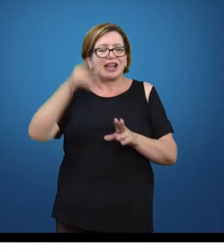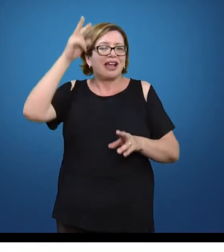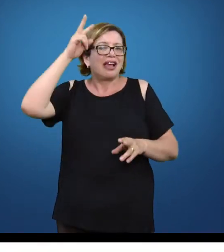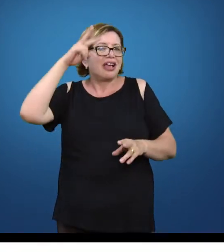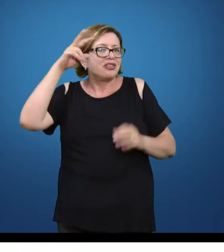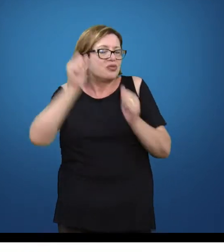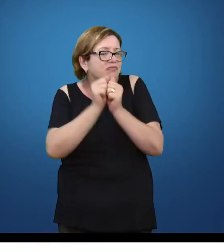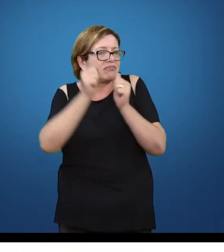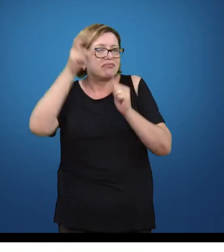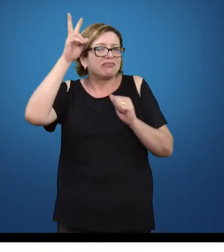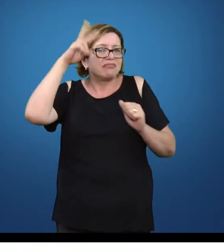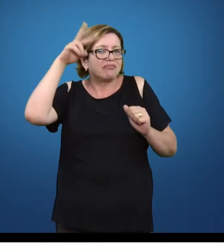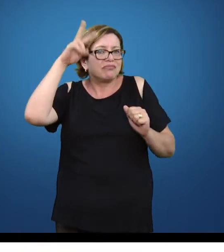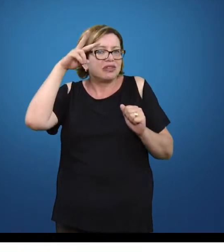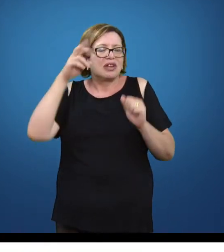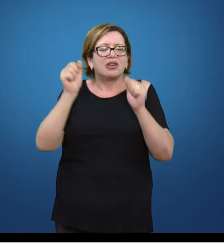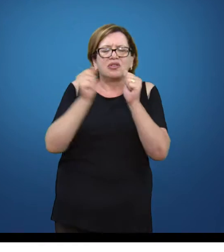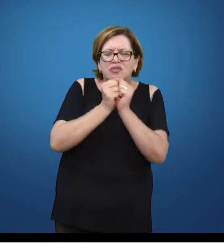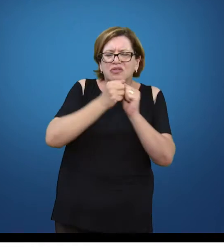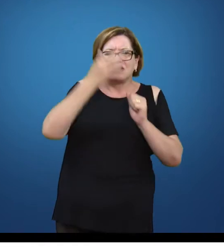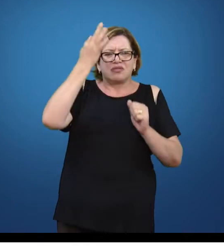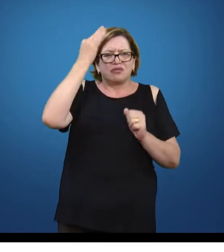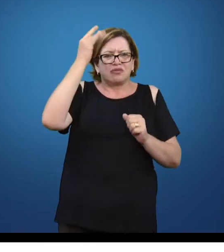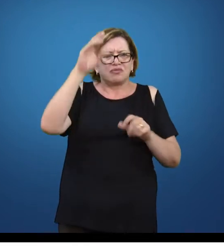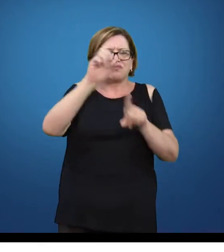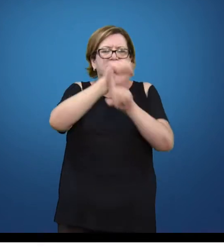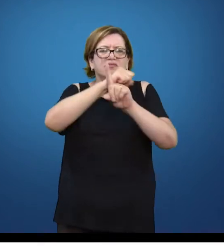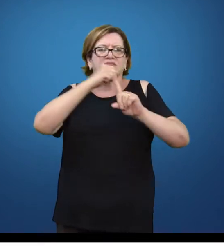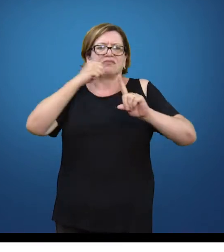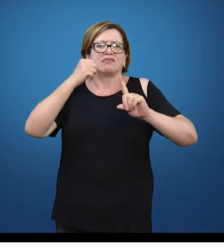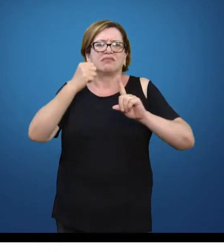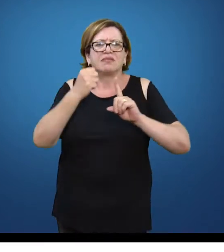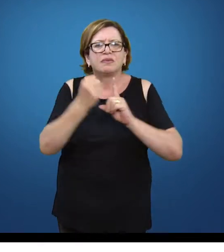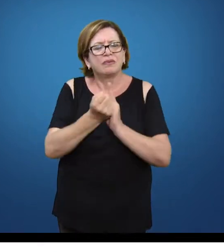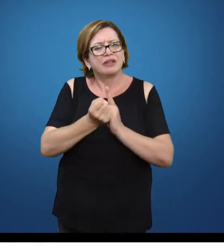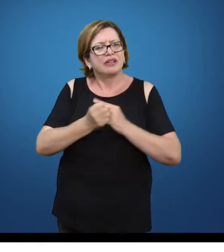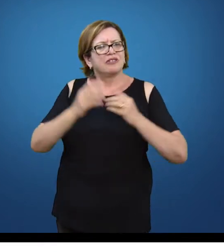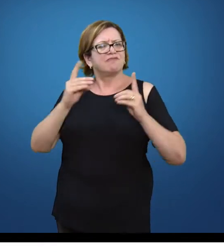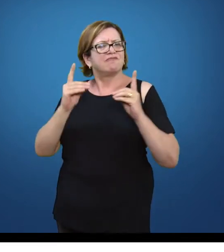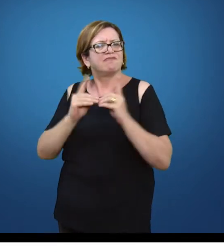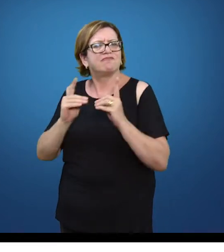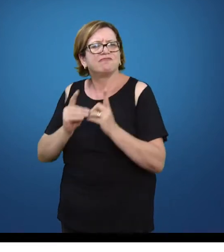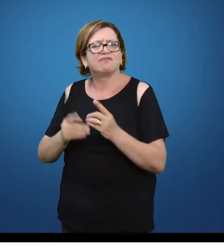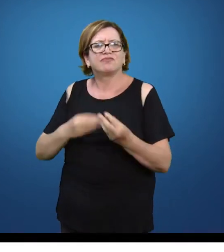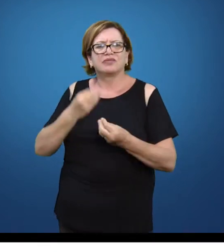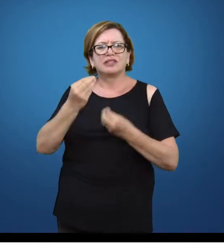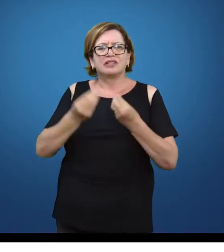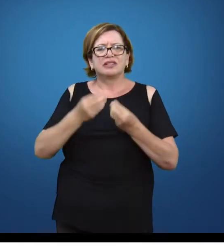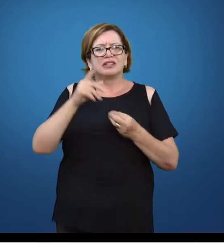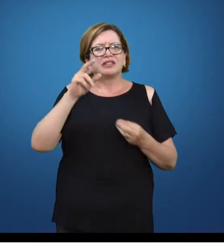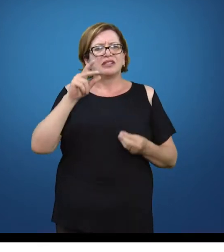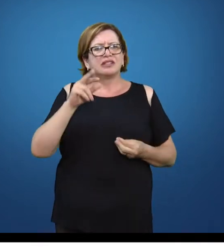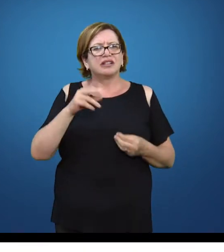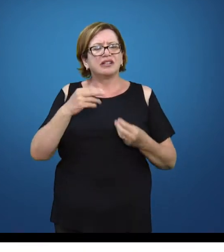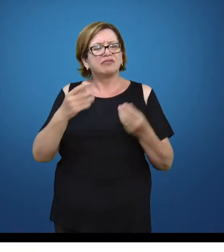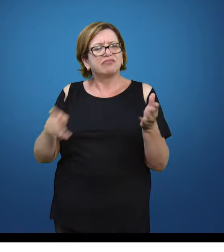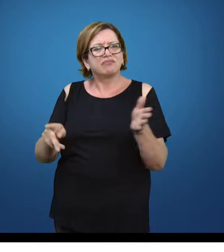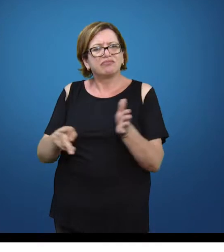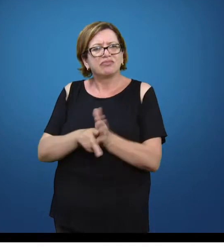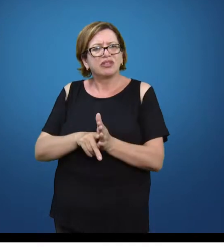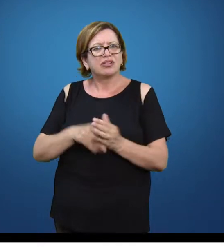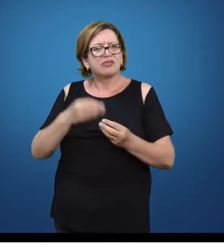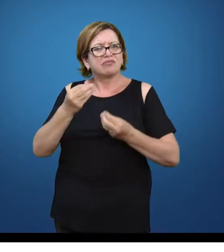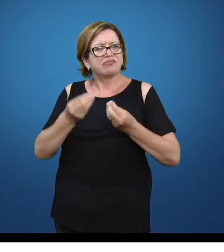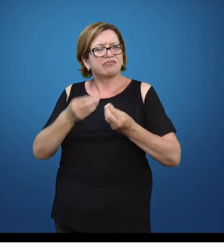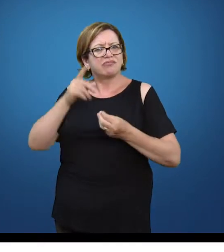história, envolvendo a filosofia, a sociologia, a didática, como eu disse, as questões das